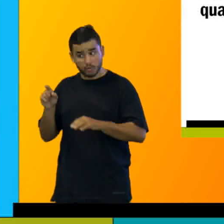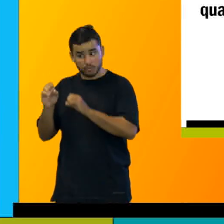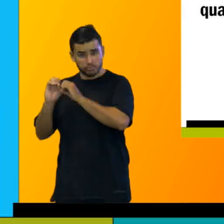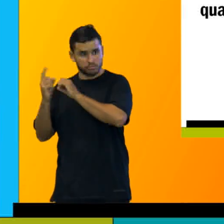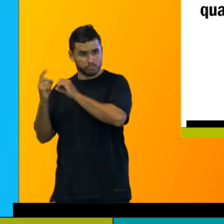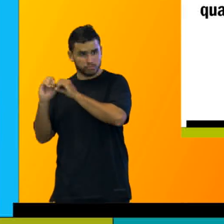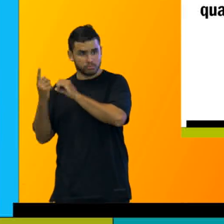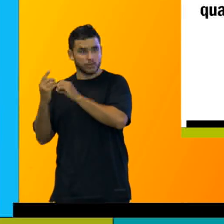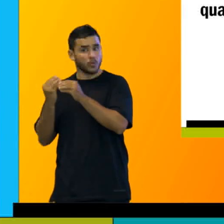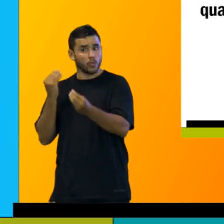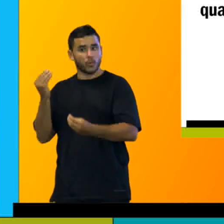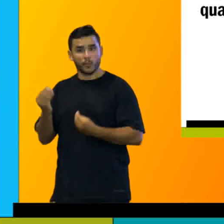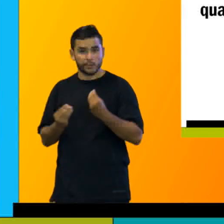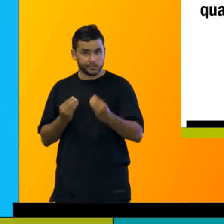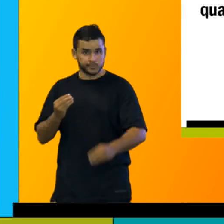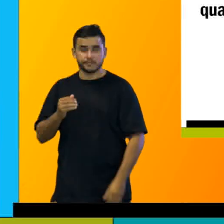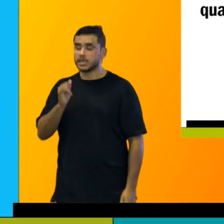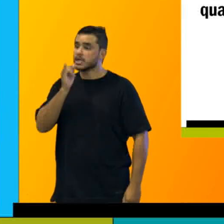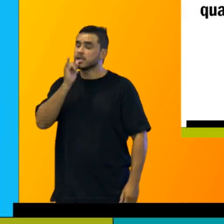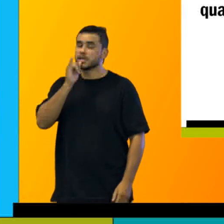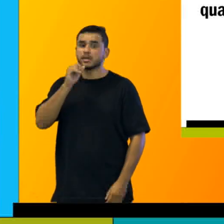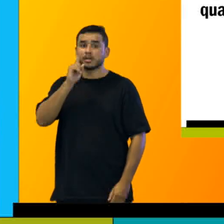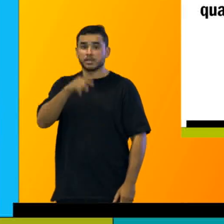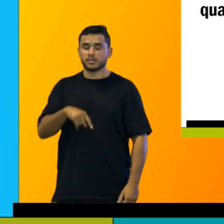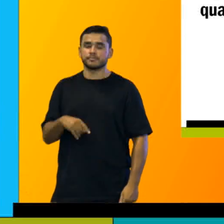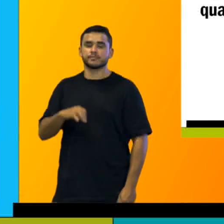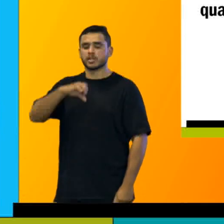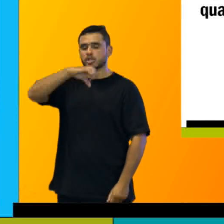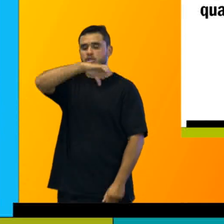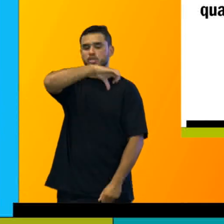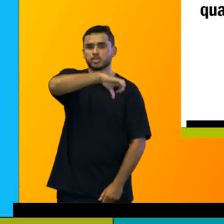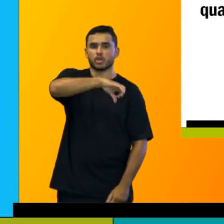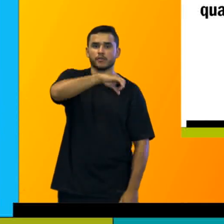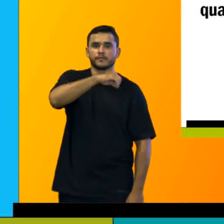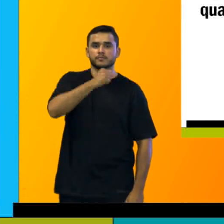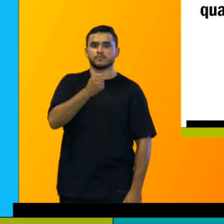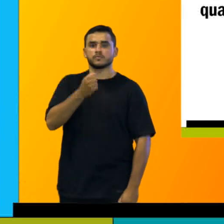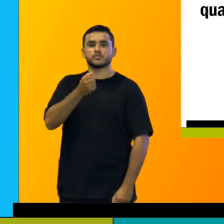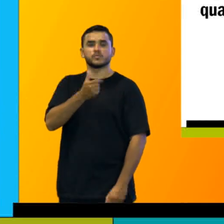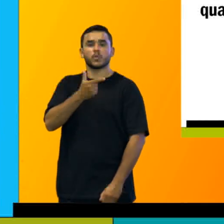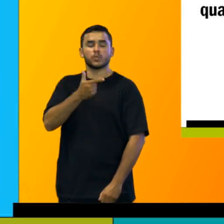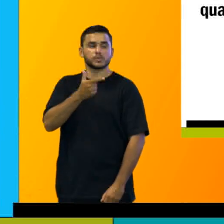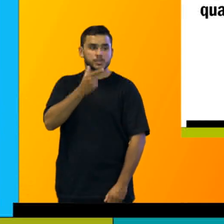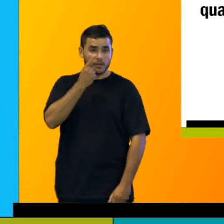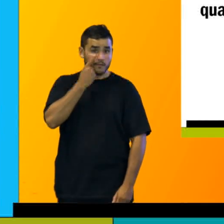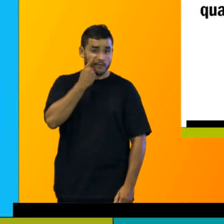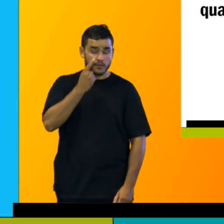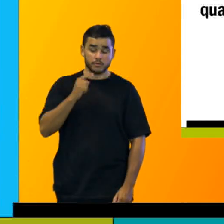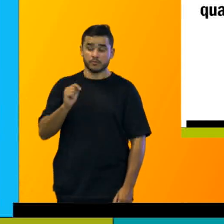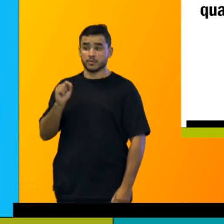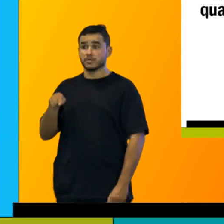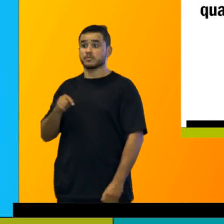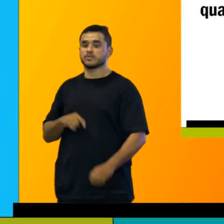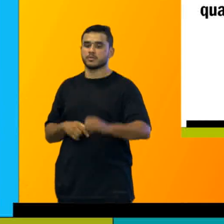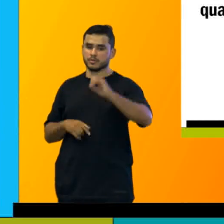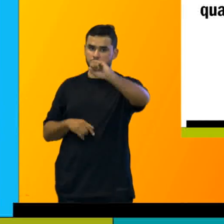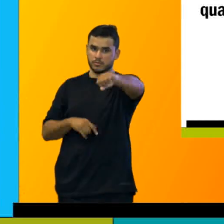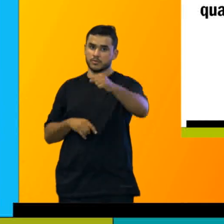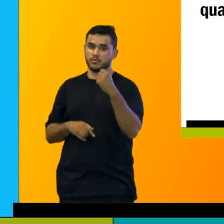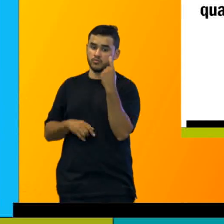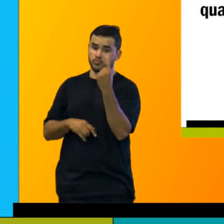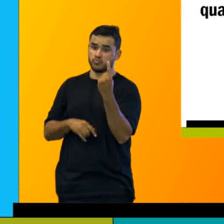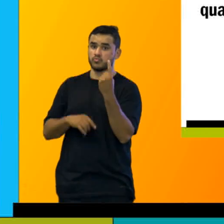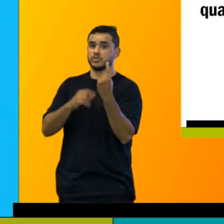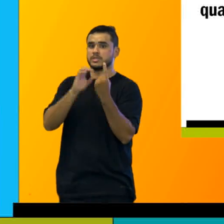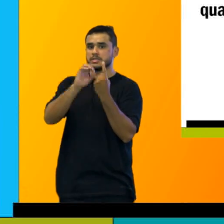Por exemplo, as representações dos números 9 e 12 na base binária são